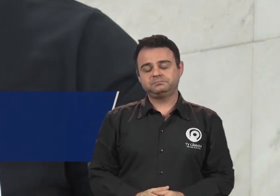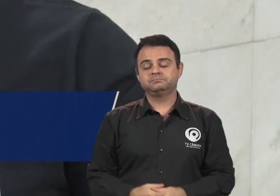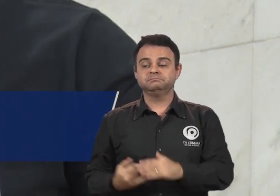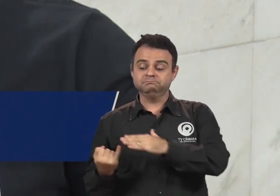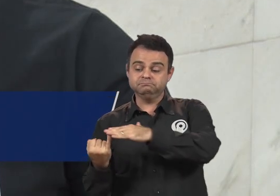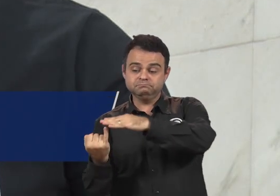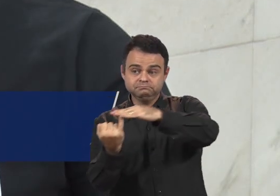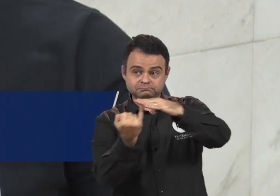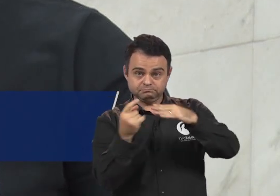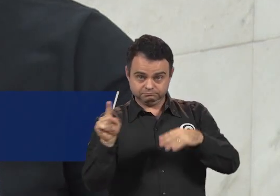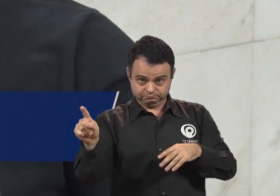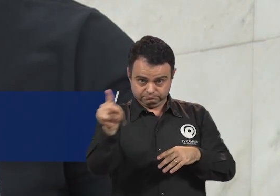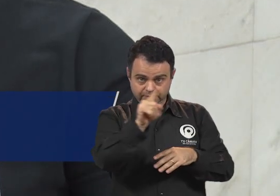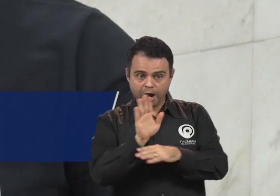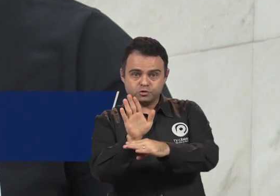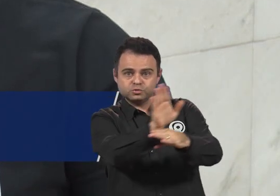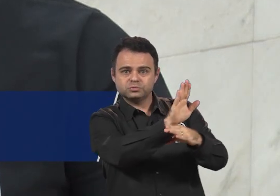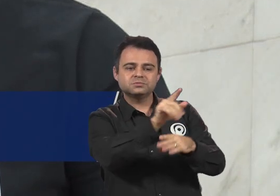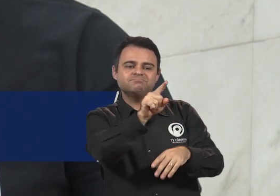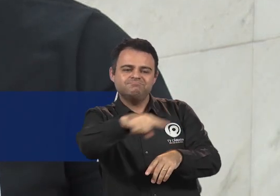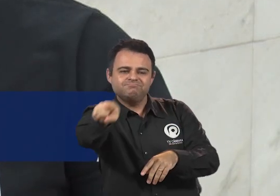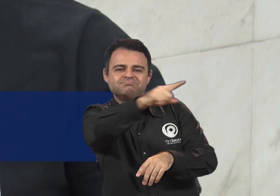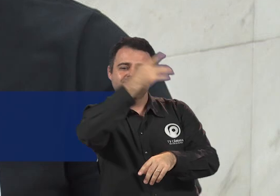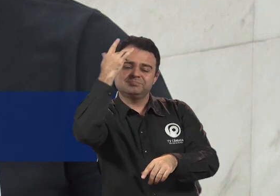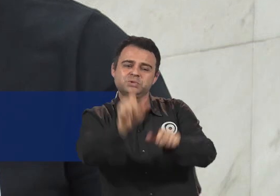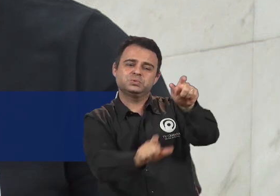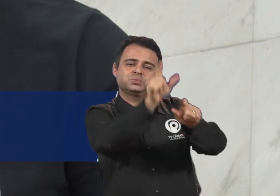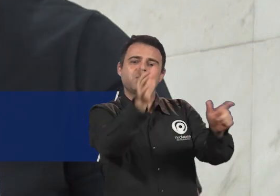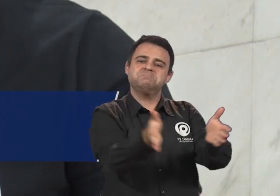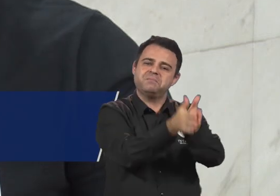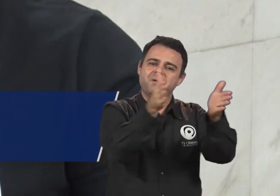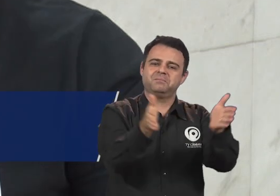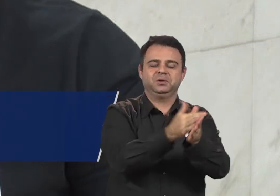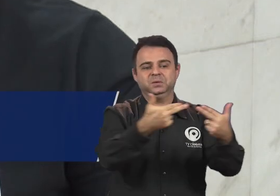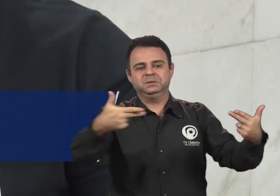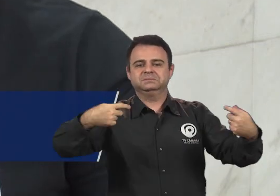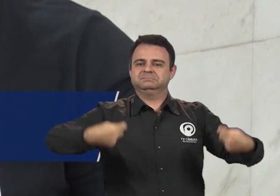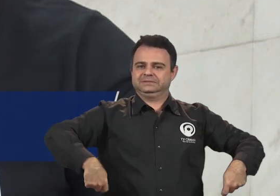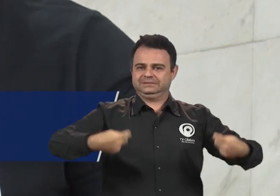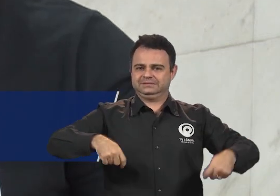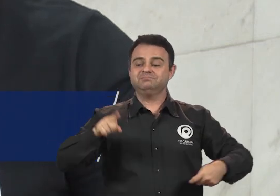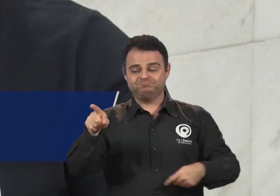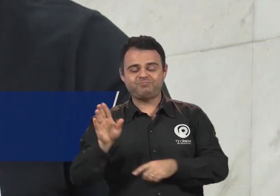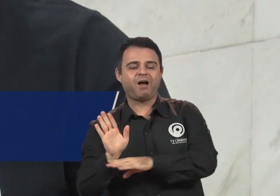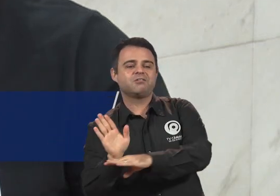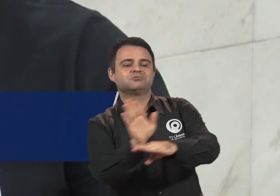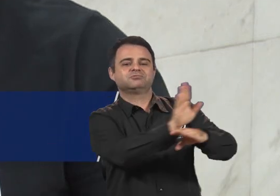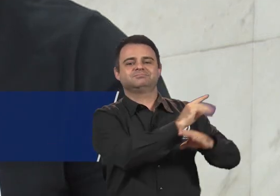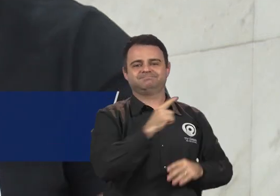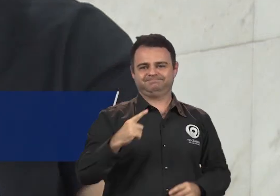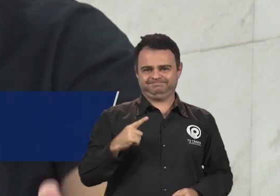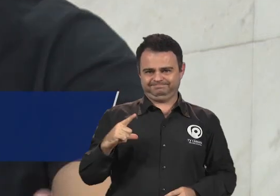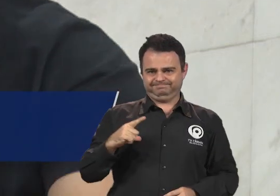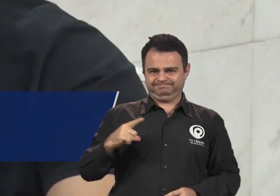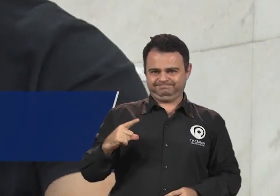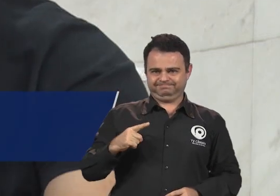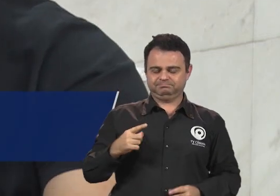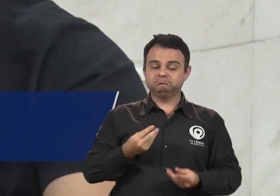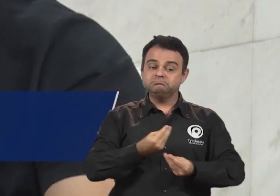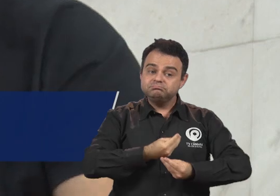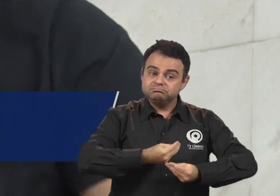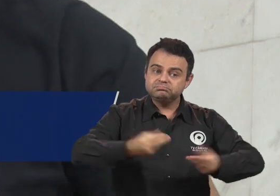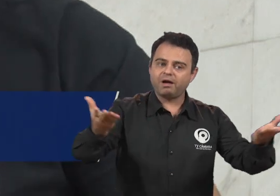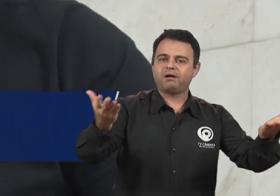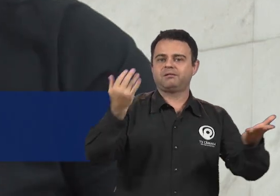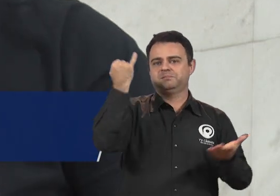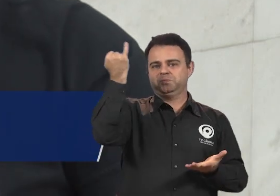que menos têm condições. Eu costumo dizer que é muito melhor a gente estar numa posição de poder dar